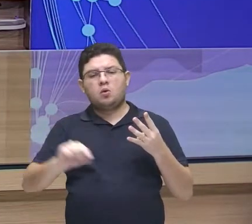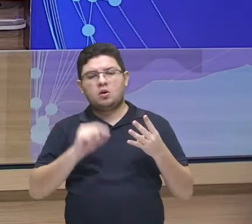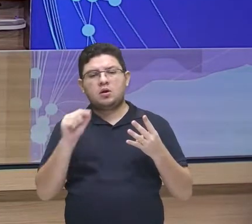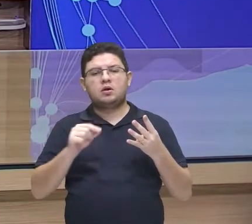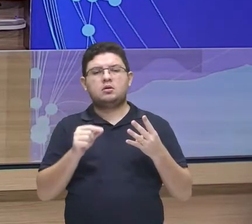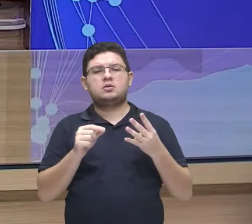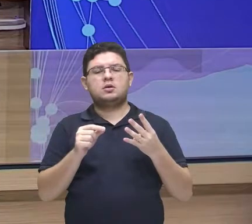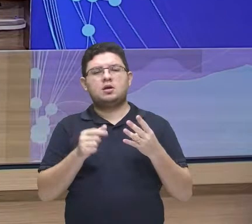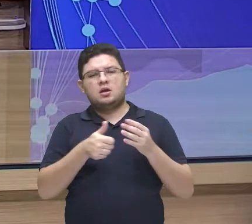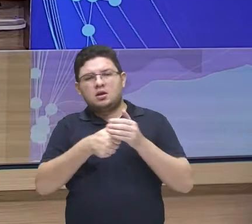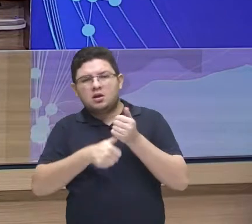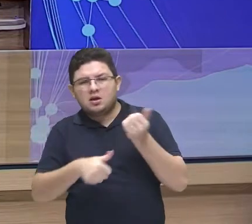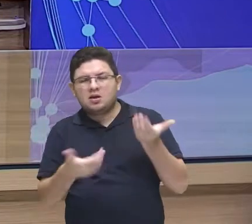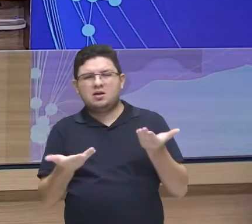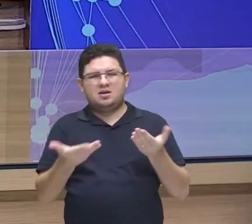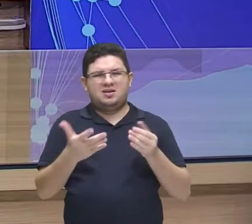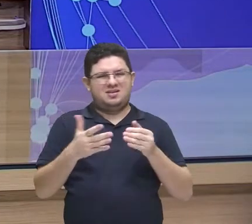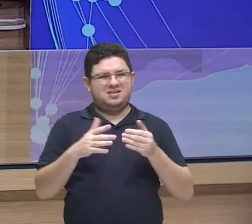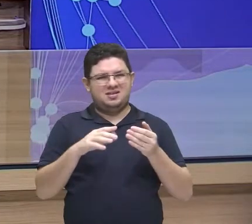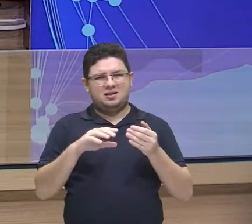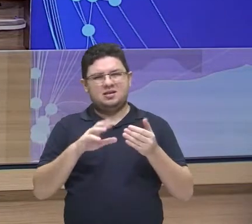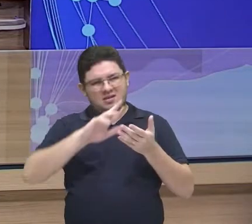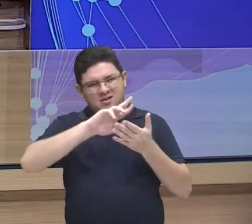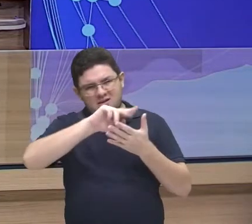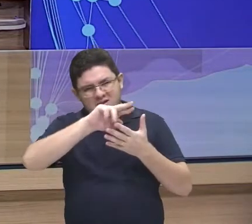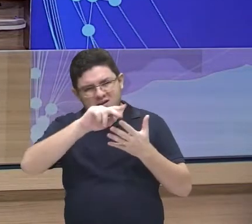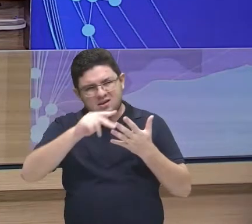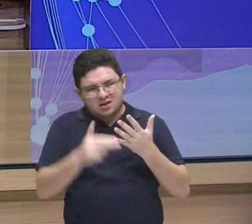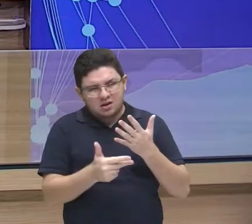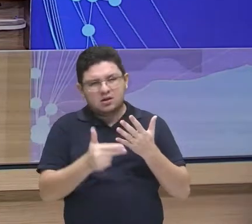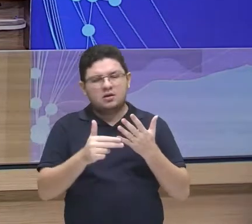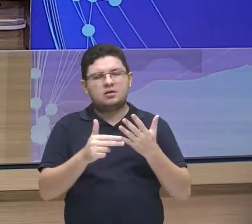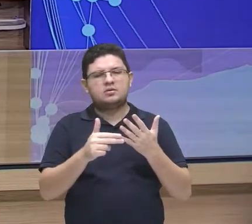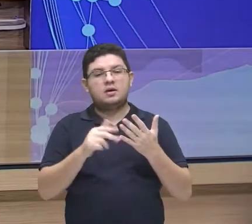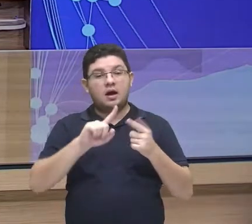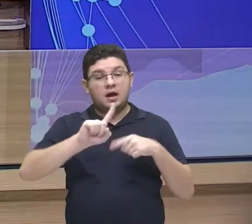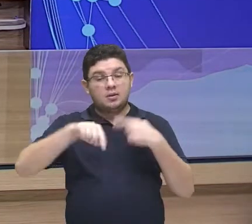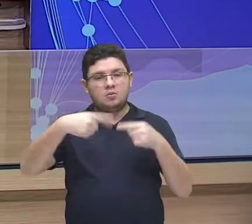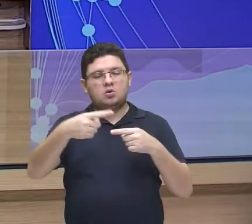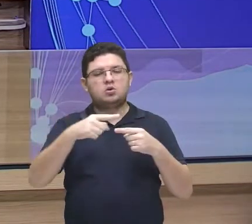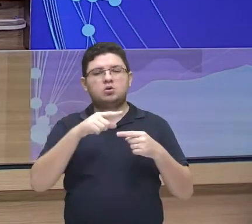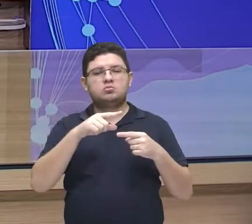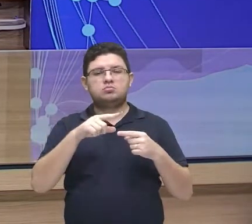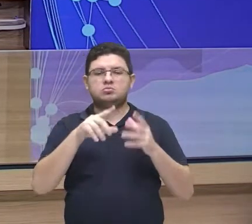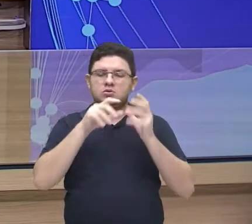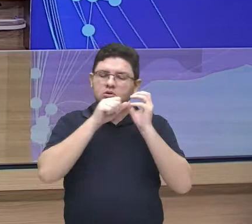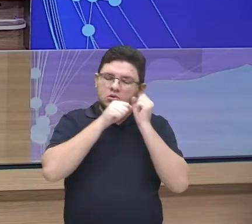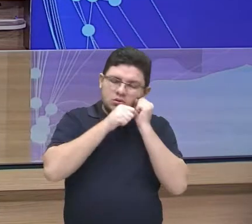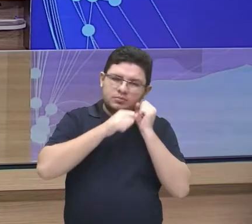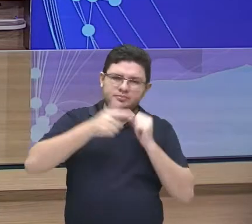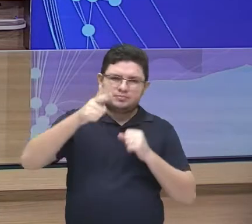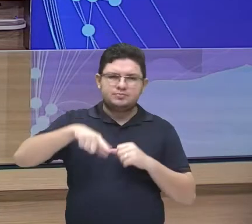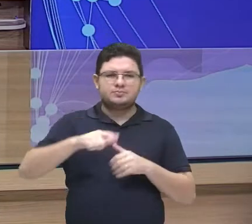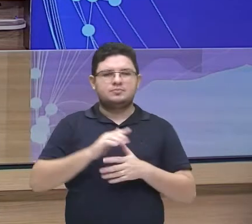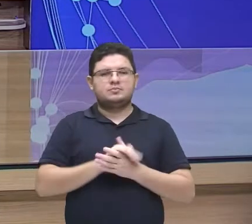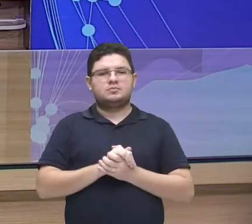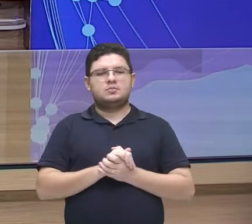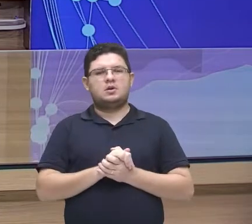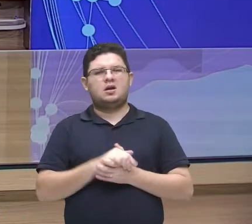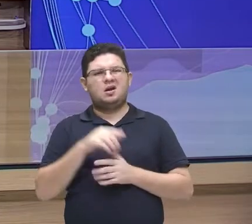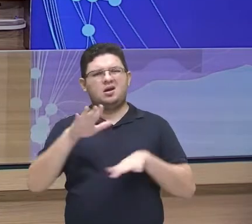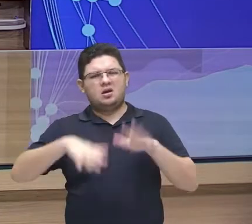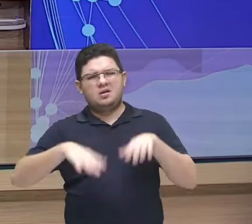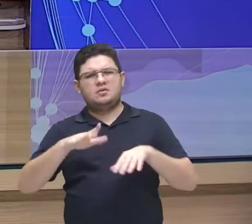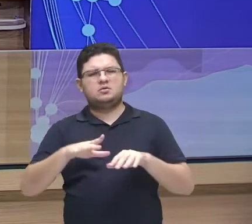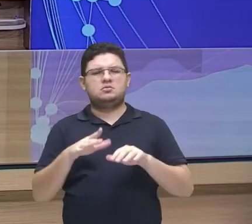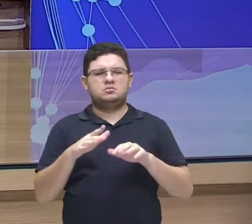urina, ele defeca, ele faz o seu cocô, o seu xixi, depois ele dorme de novo. E isso dá uma preocupação, e fica todo